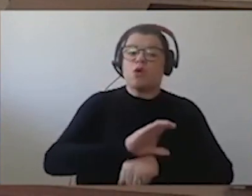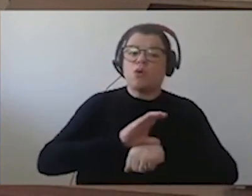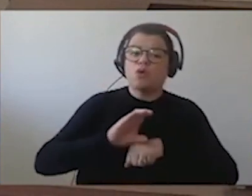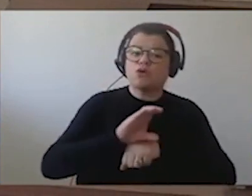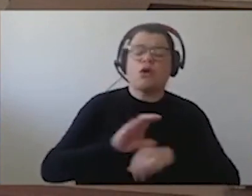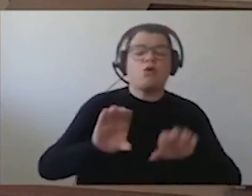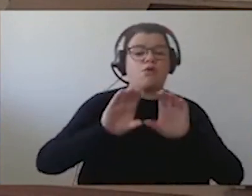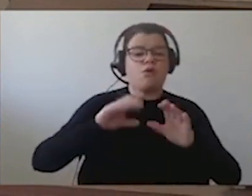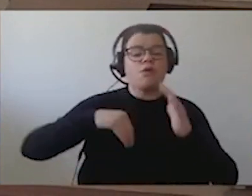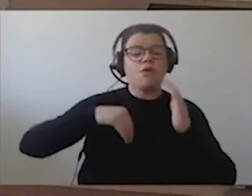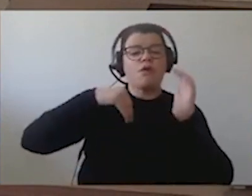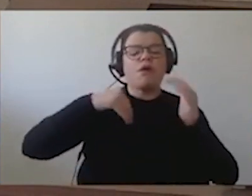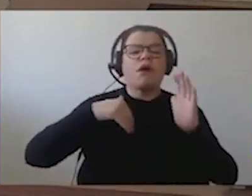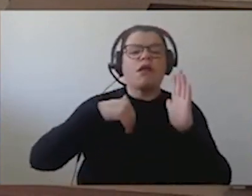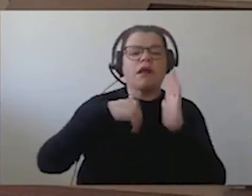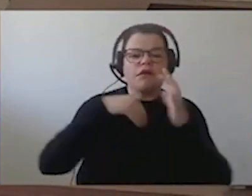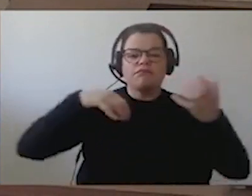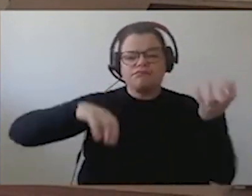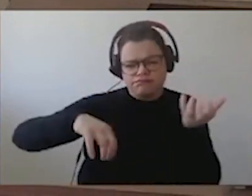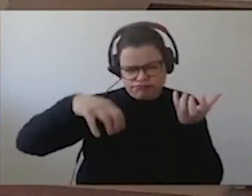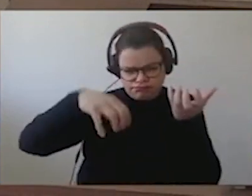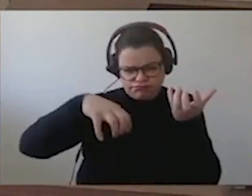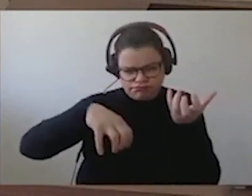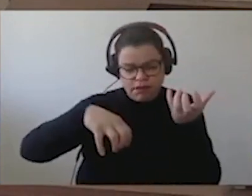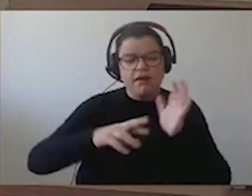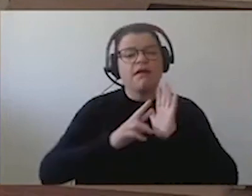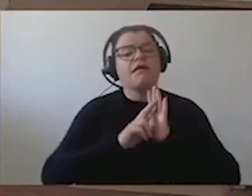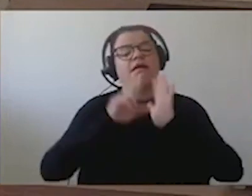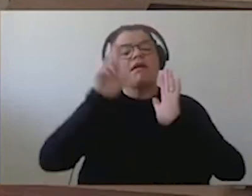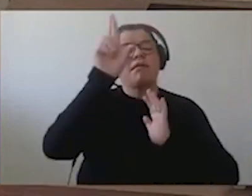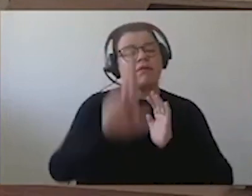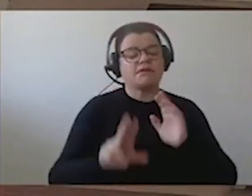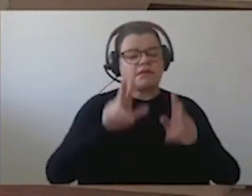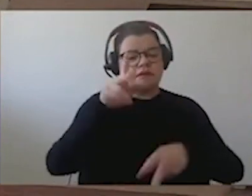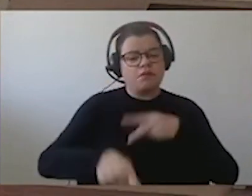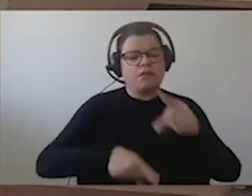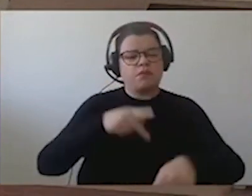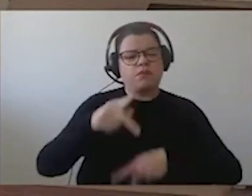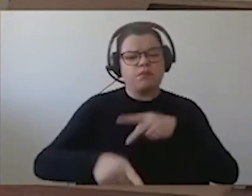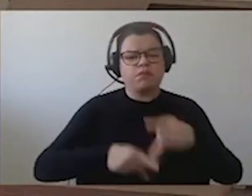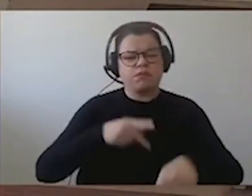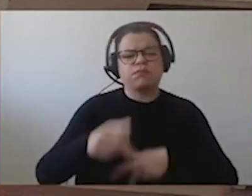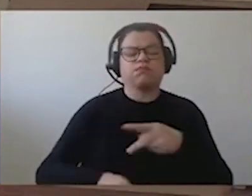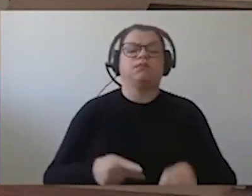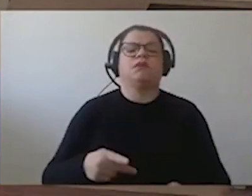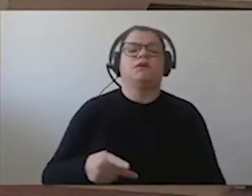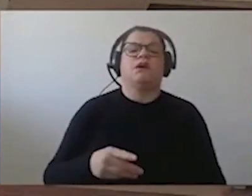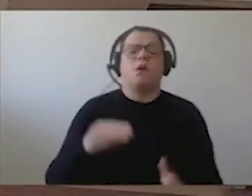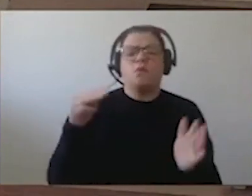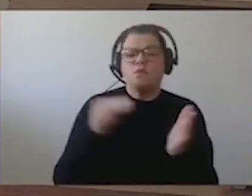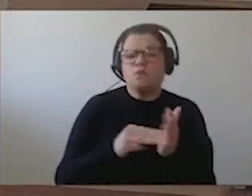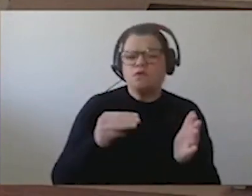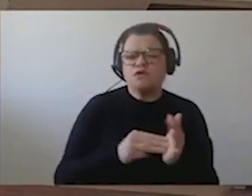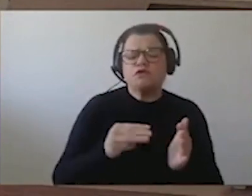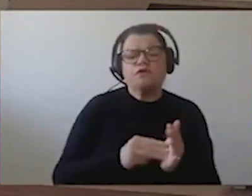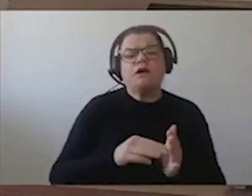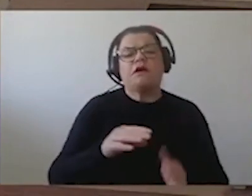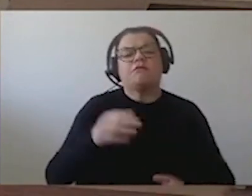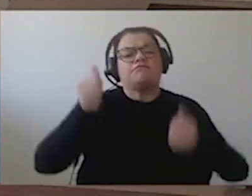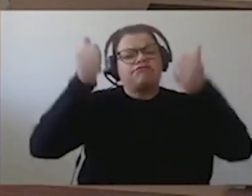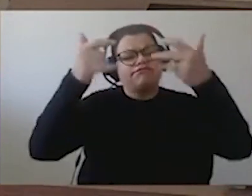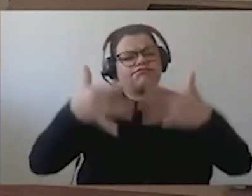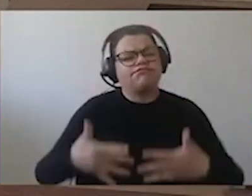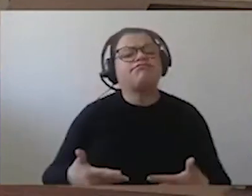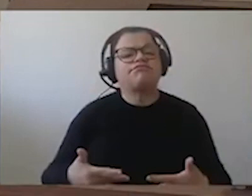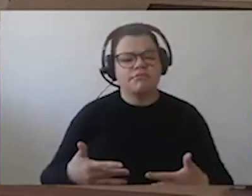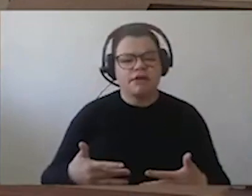que representa a população e que, no momento, né, esse foi o motivo, essa foi a justificativa, mas é importante